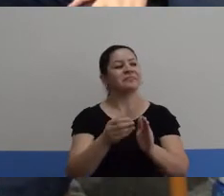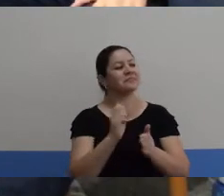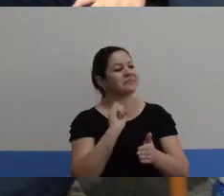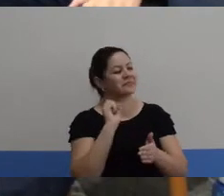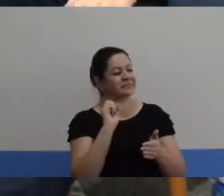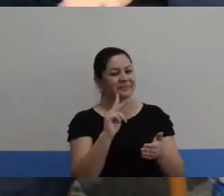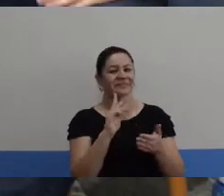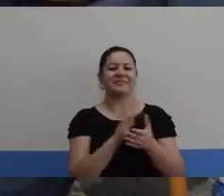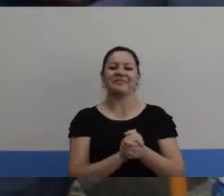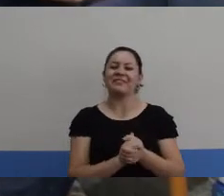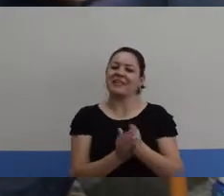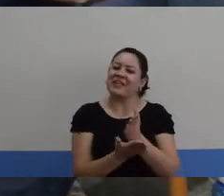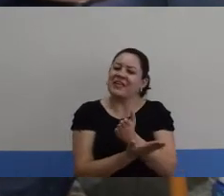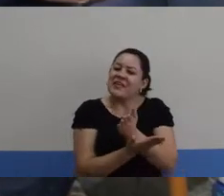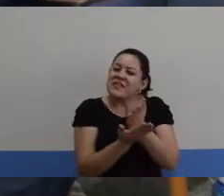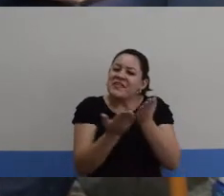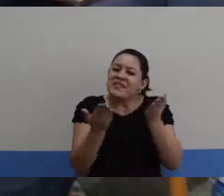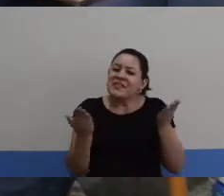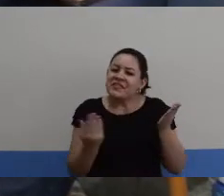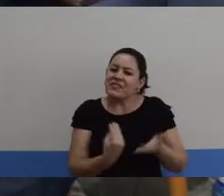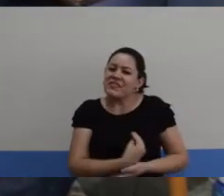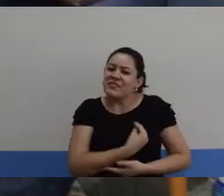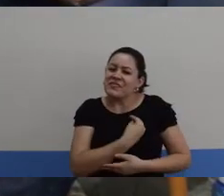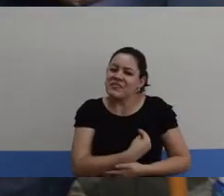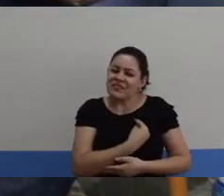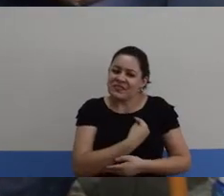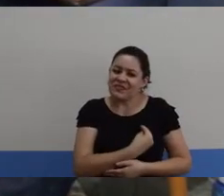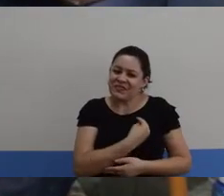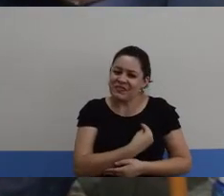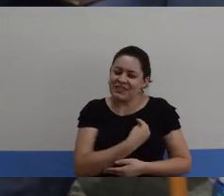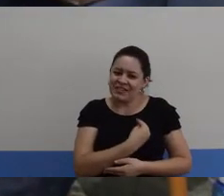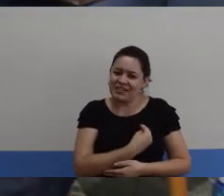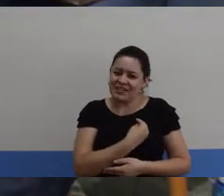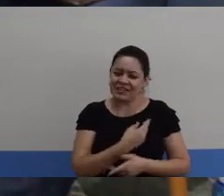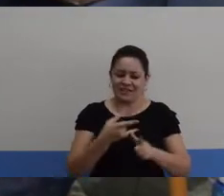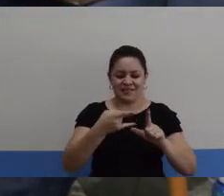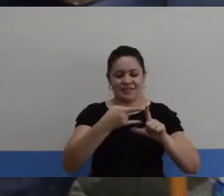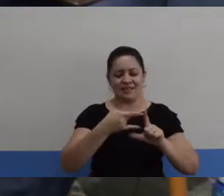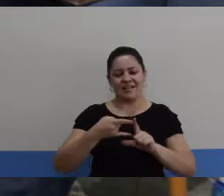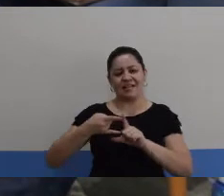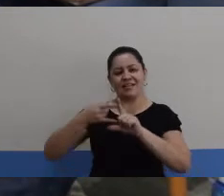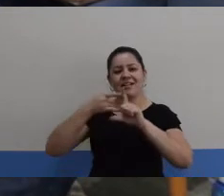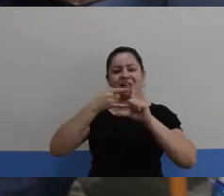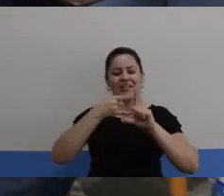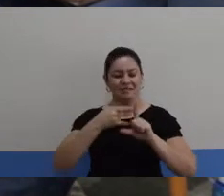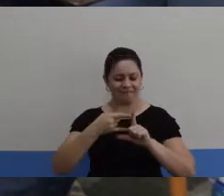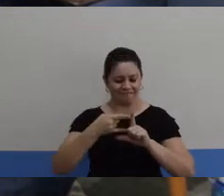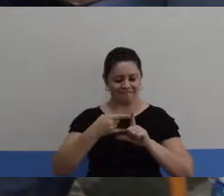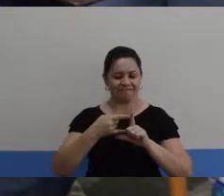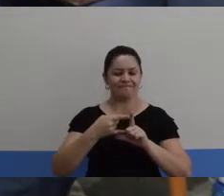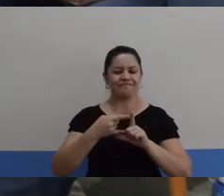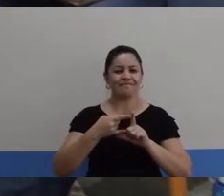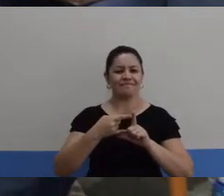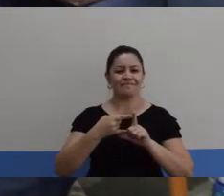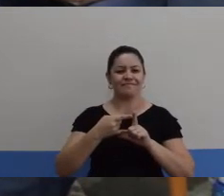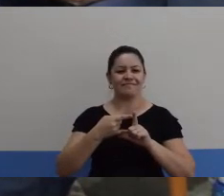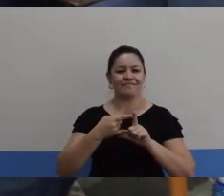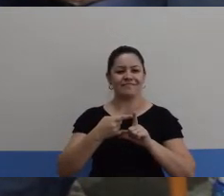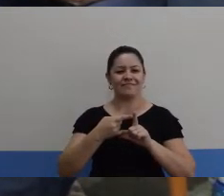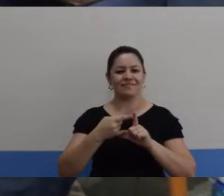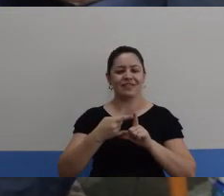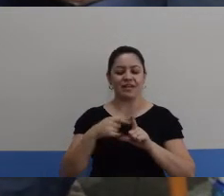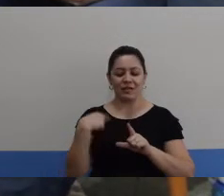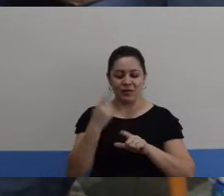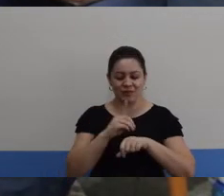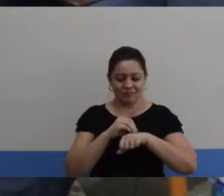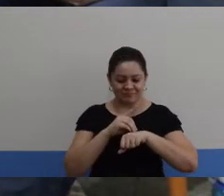Mateus. Então, convido você que está presente conosco nesta sala virtual, É enorme a